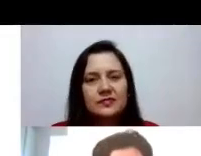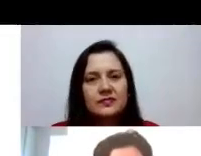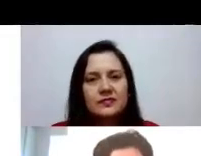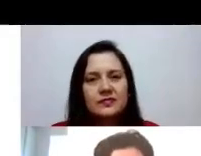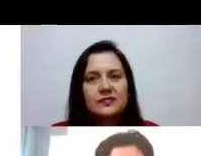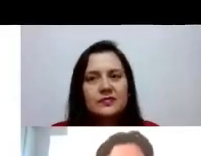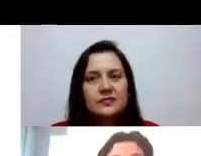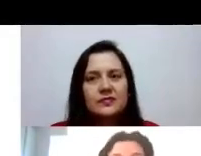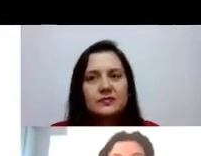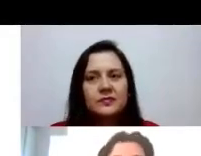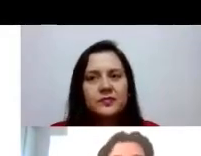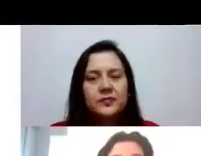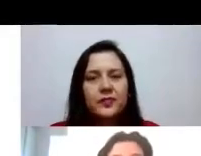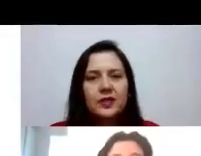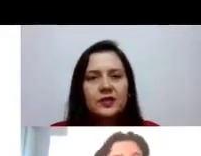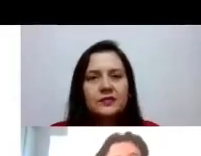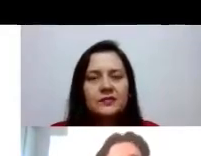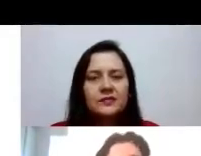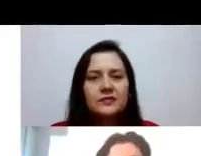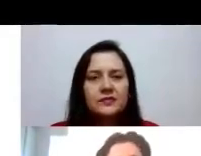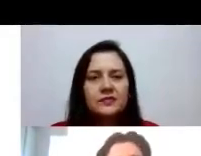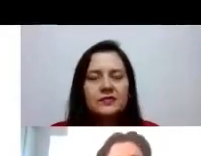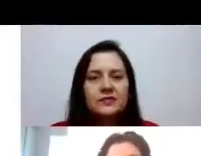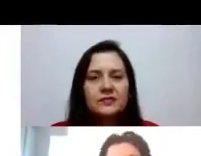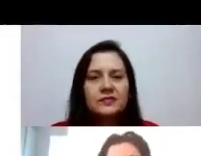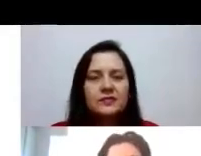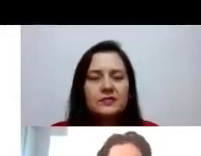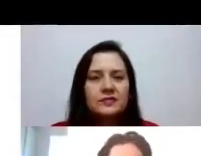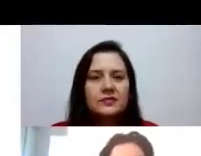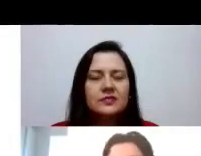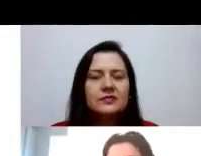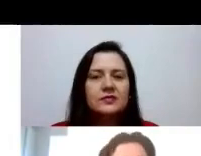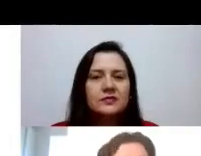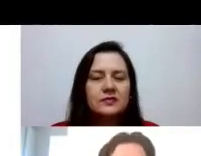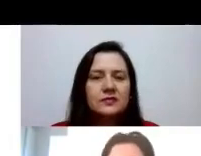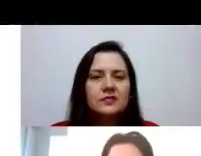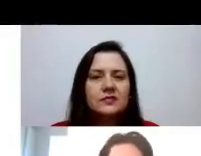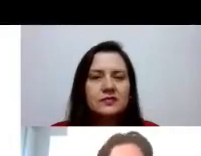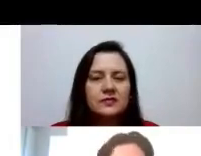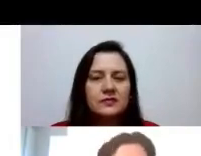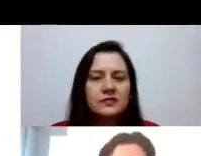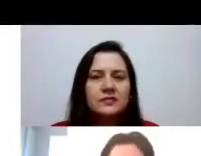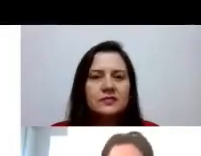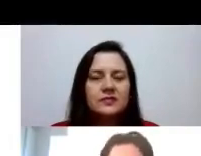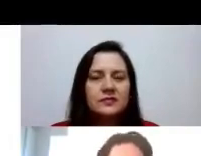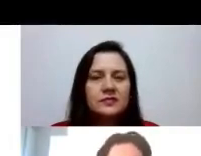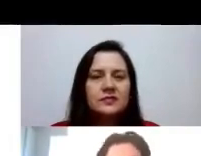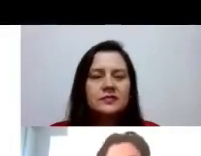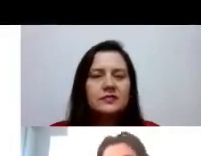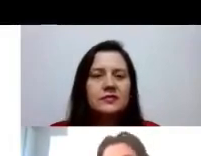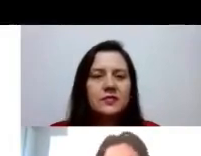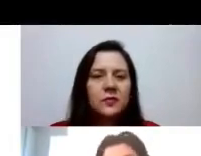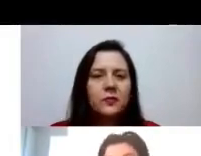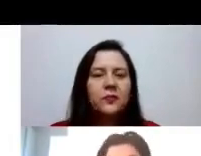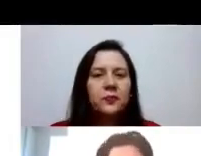5 anos. Então, é muito importante que vocês tenham essa consciência, não é porque hoje eu estou aqui, Amanhã pode ser que o prefeito não queira mais, me dispense,